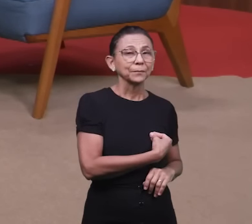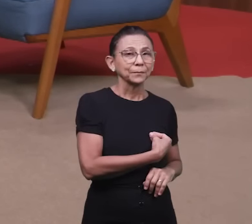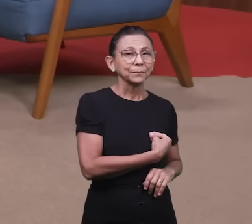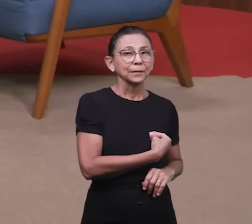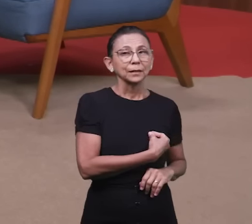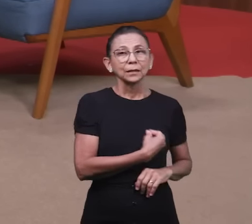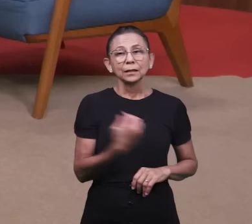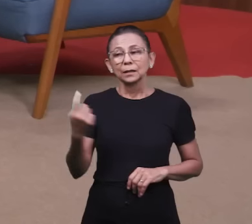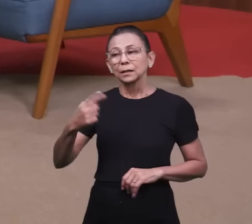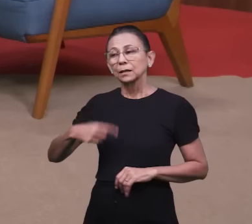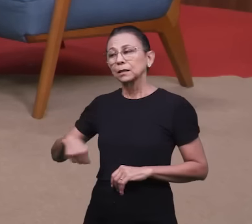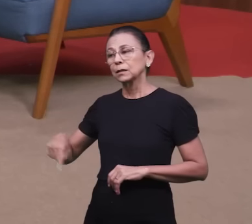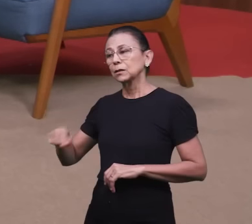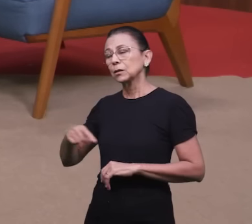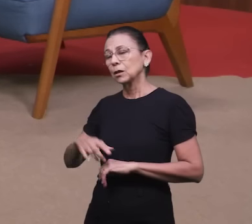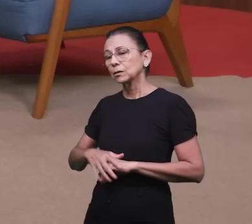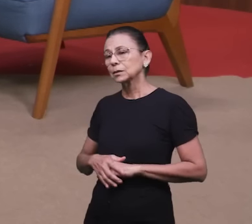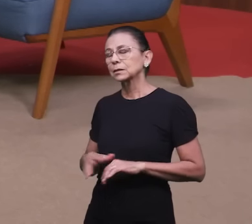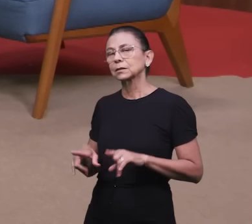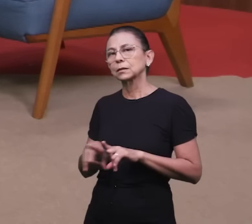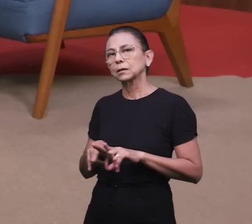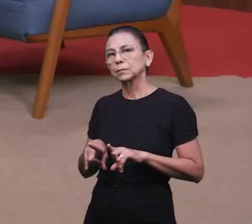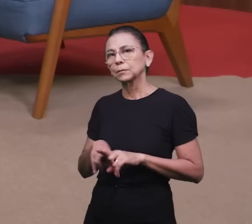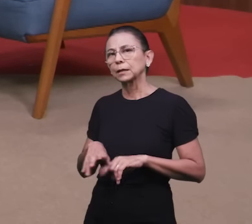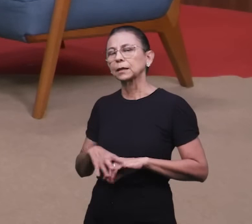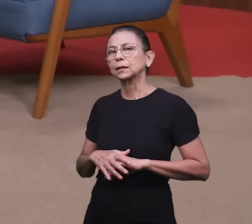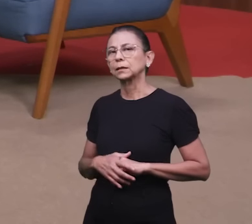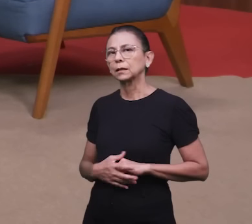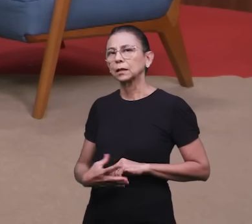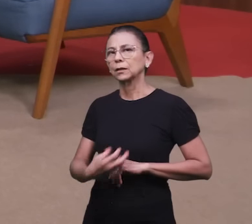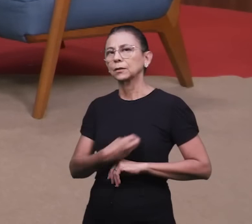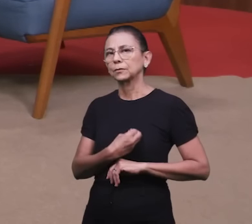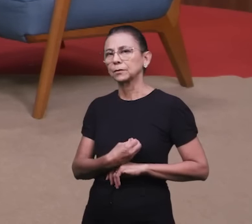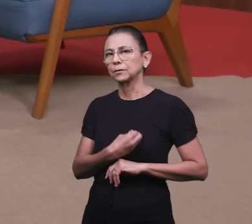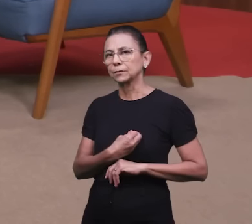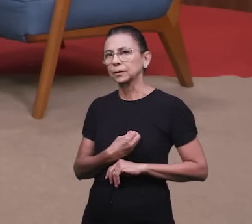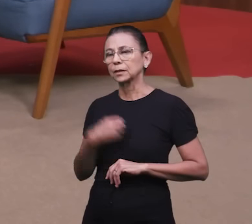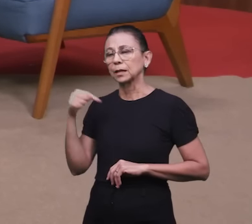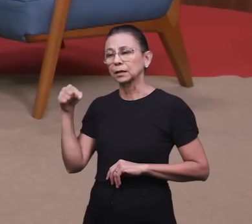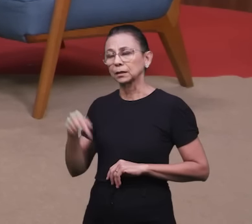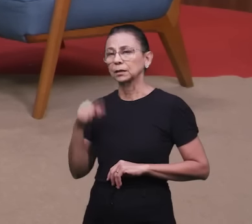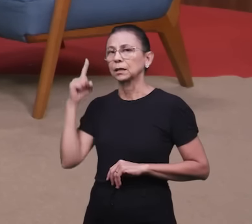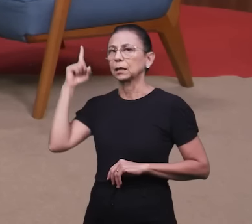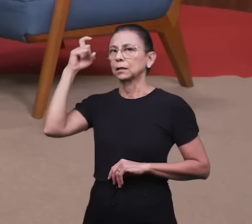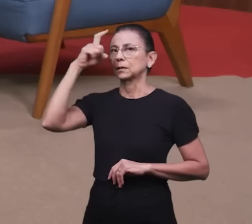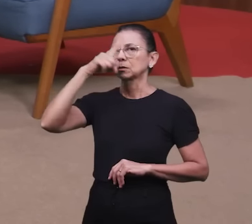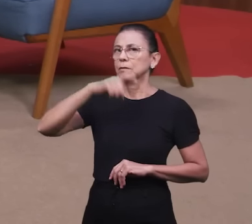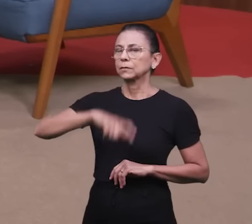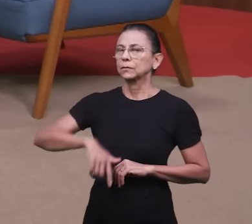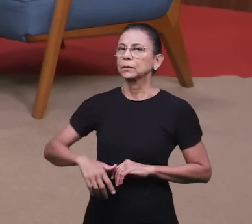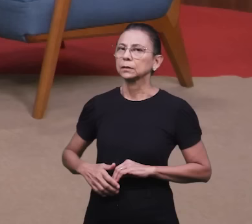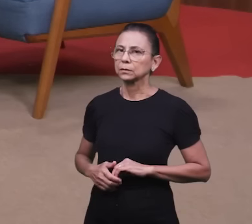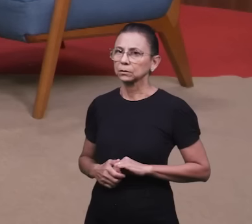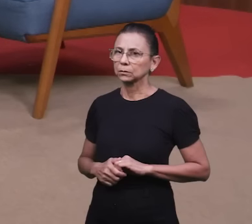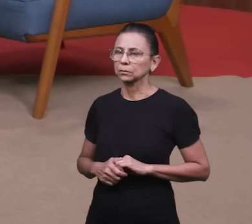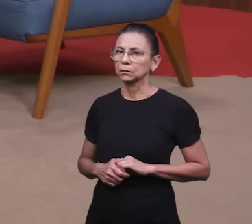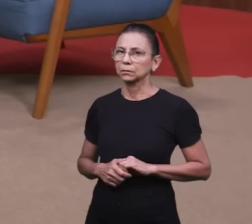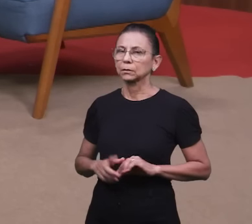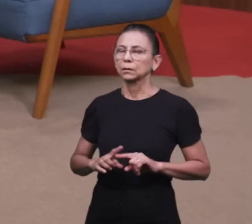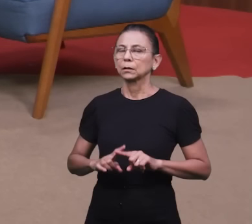servir para nós né negócio não vai ficar bonito não mas quanto Maranata for uma expressão